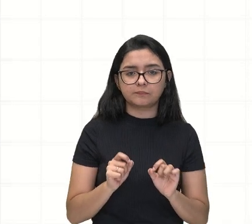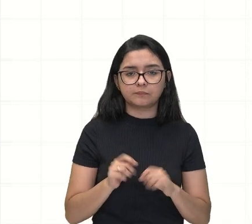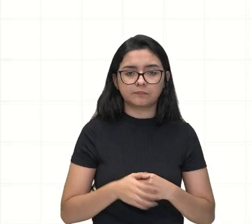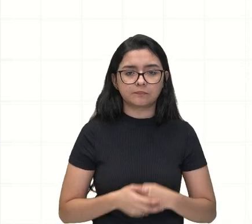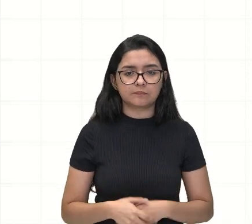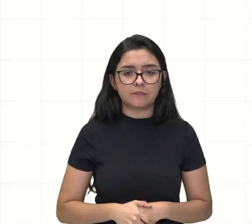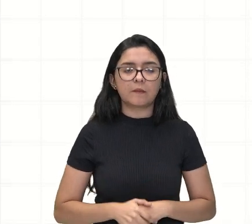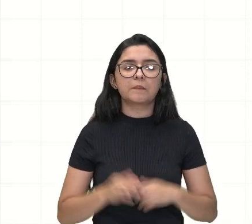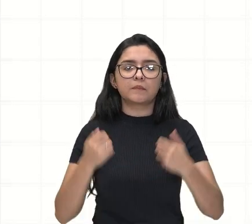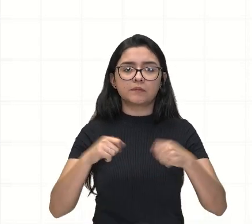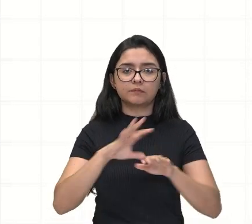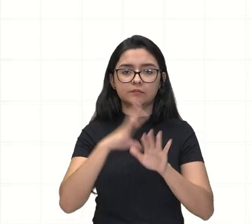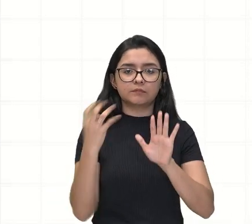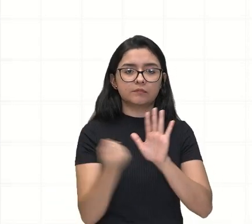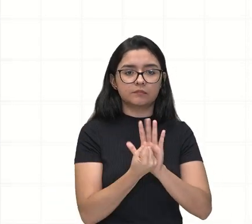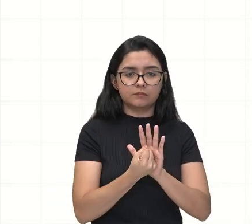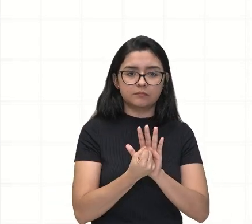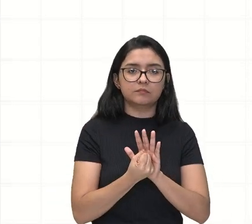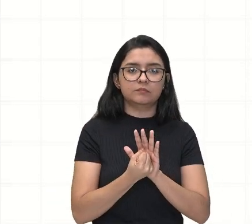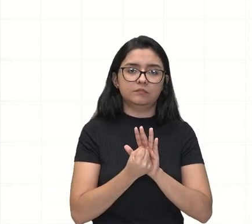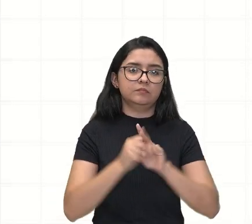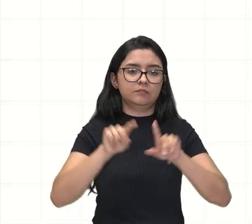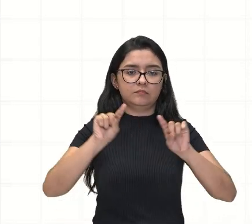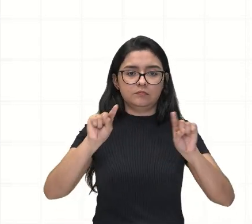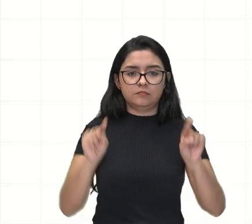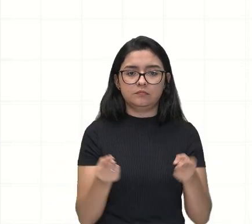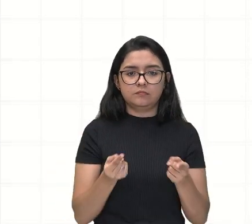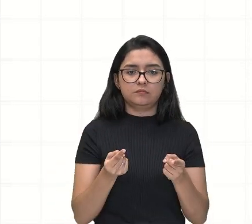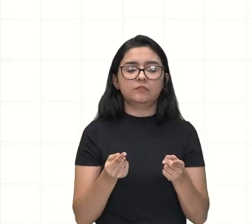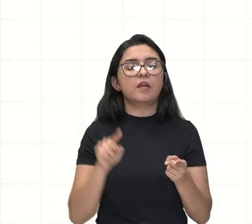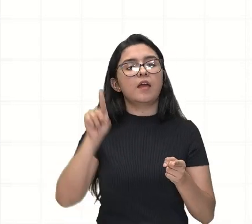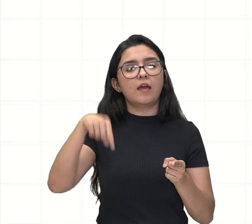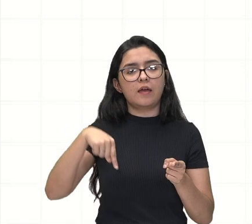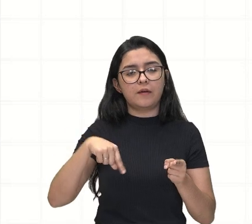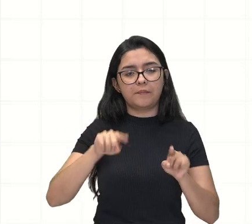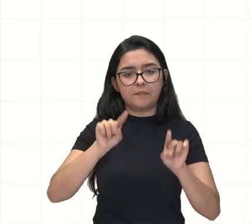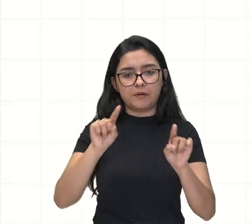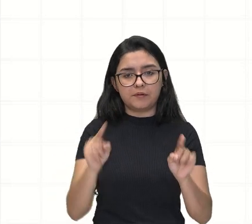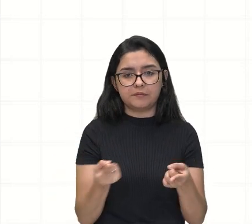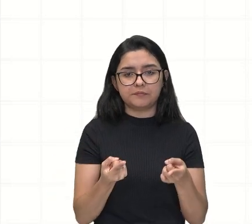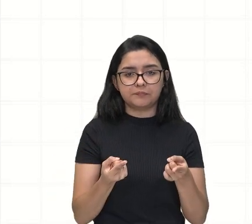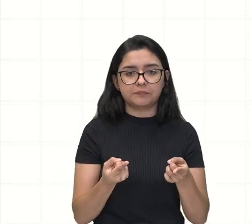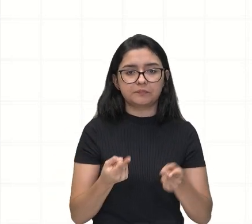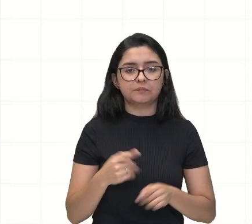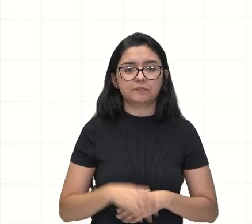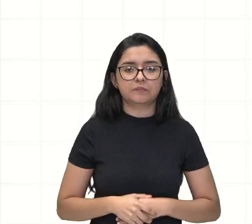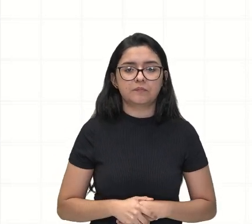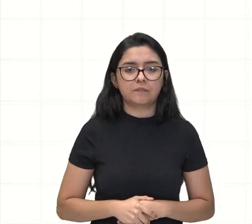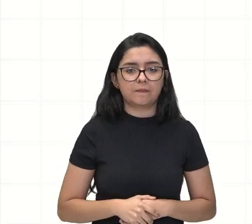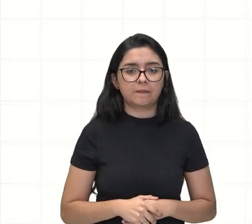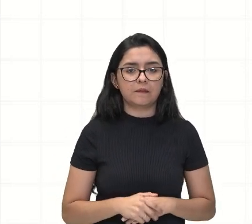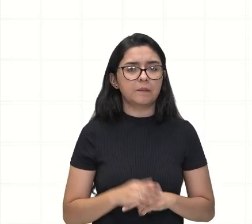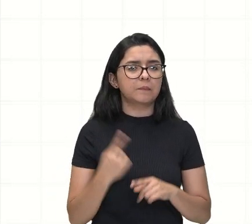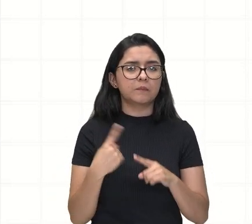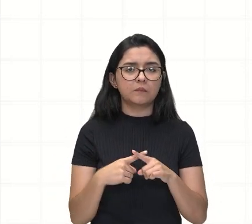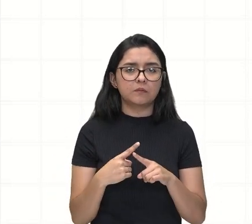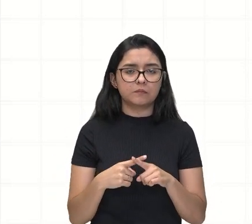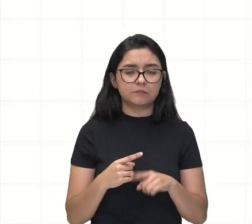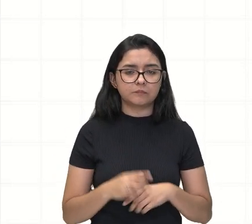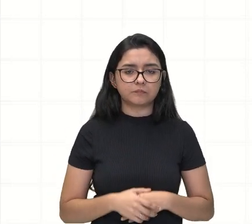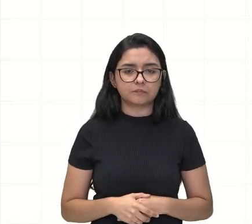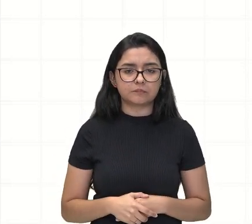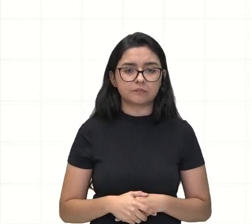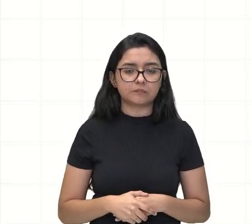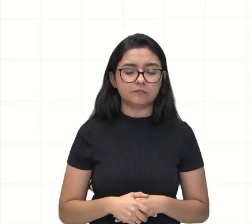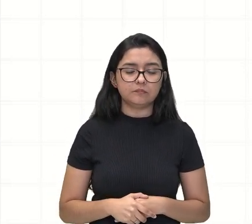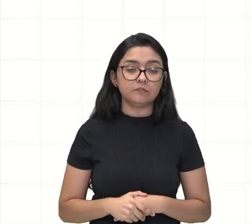colocar o sinal de reunião, ó. E no nosso caso vai ser um parêntese. Por quê?